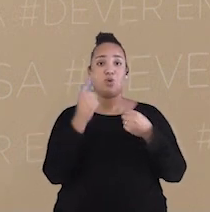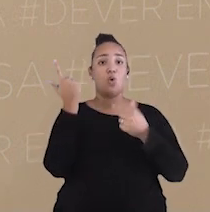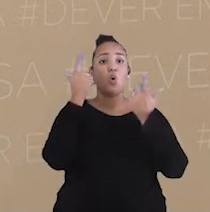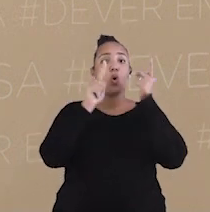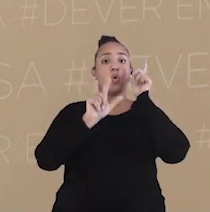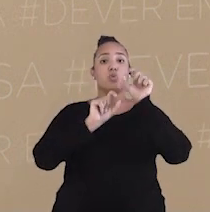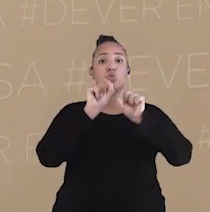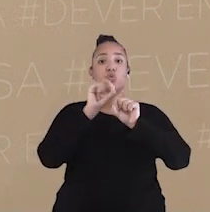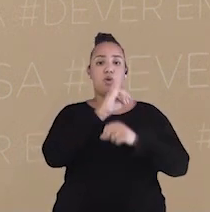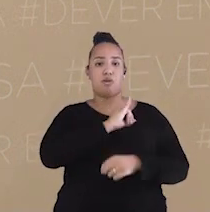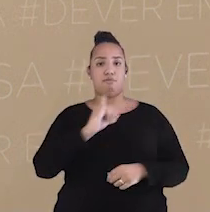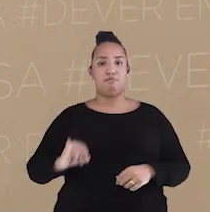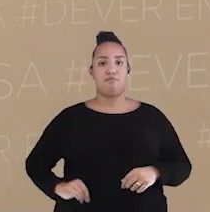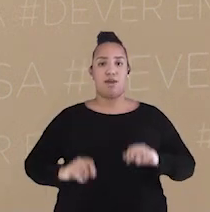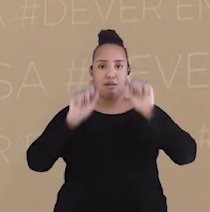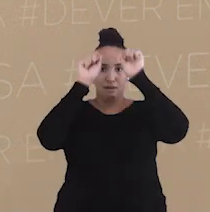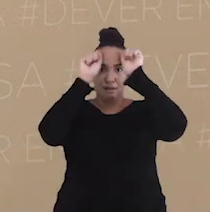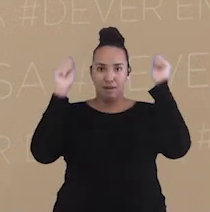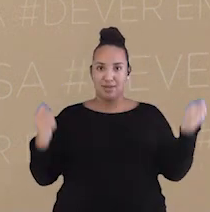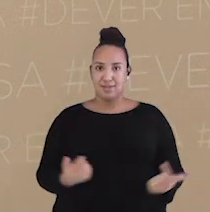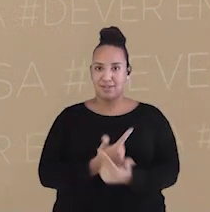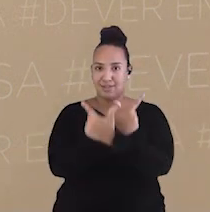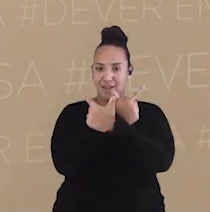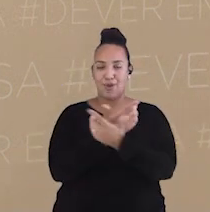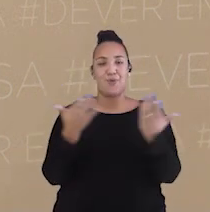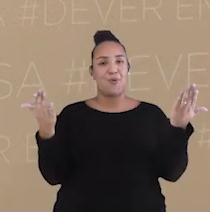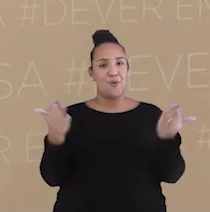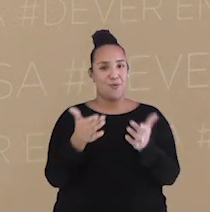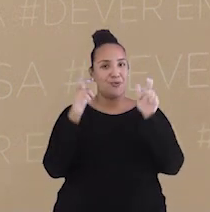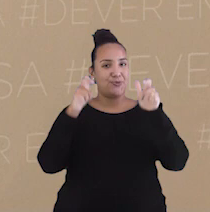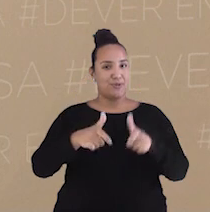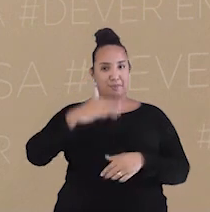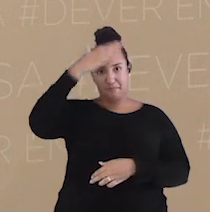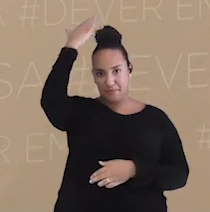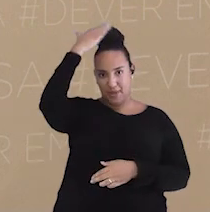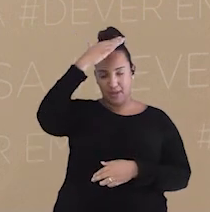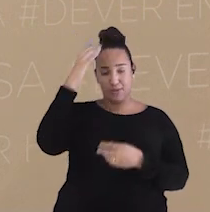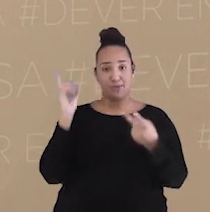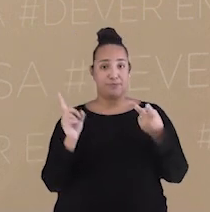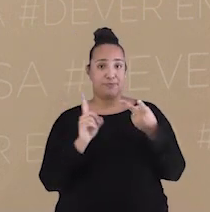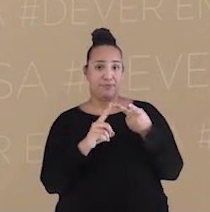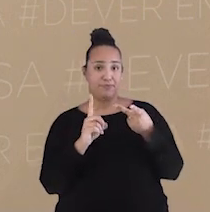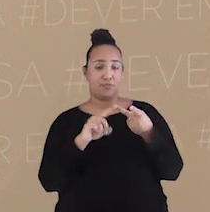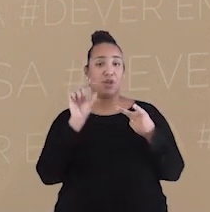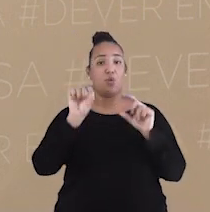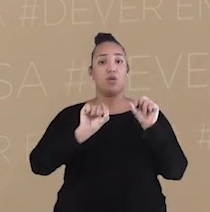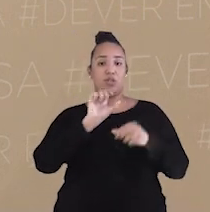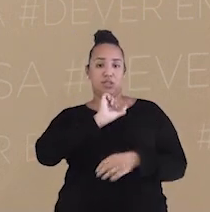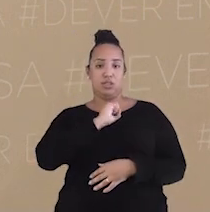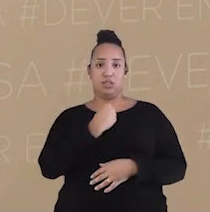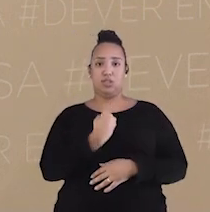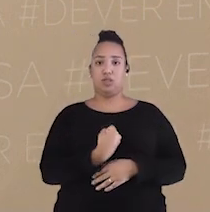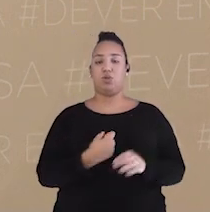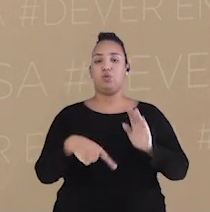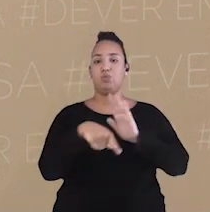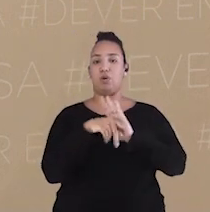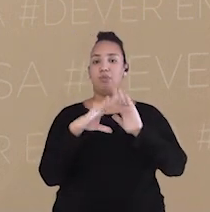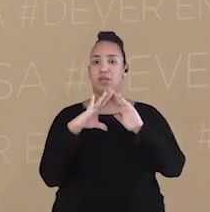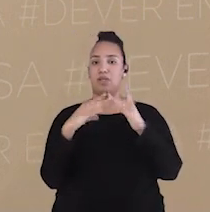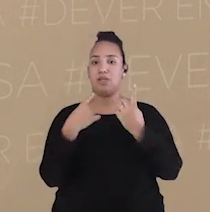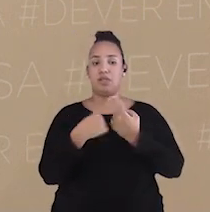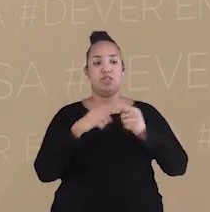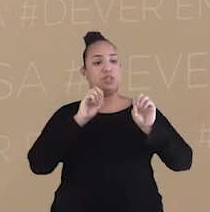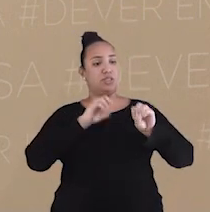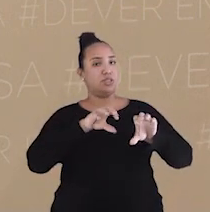conquistar o grande Império Azteca, localizado onde hoje é o México. Já Las Casas era um sacerdote, enviado